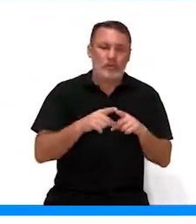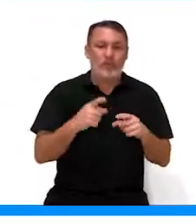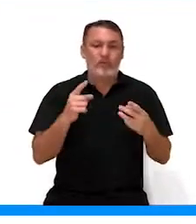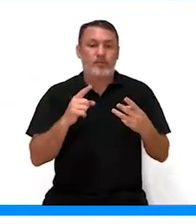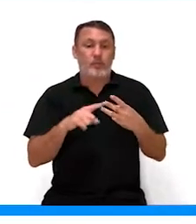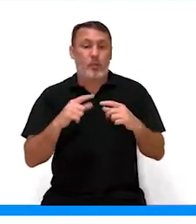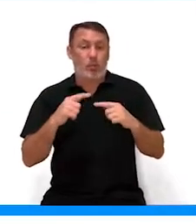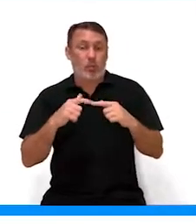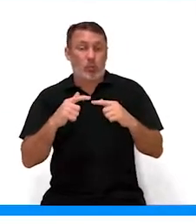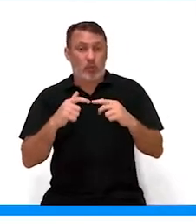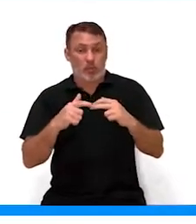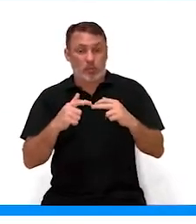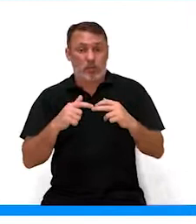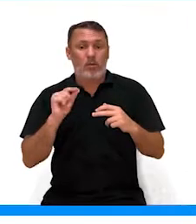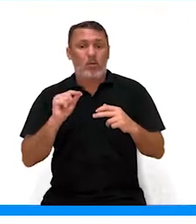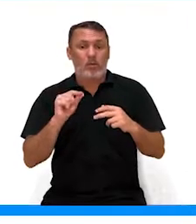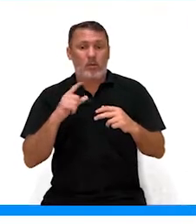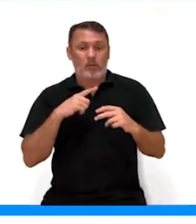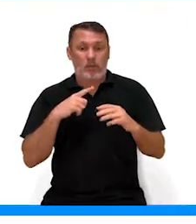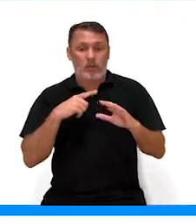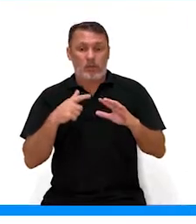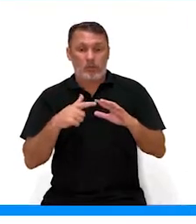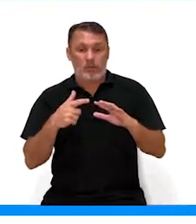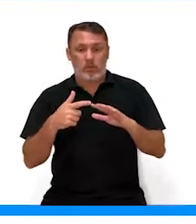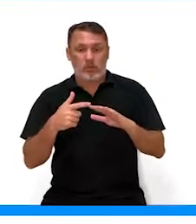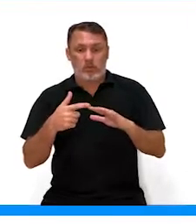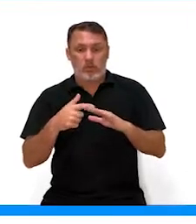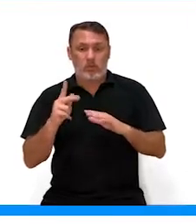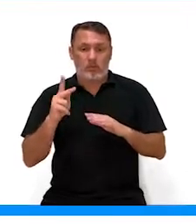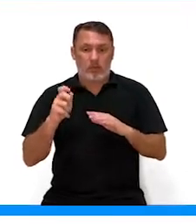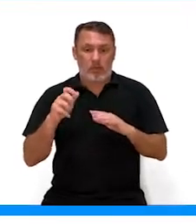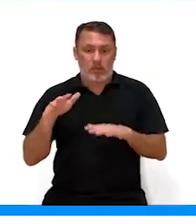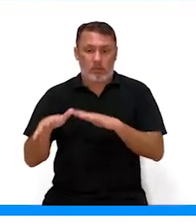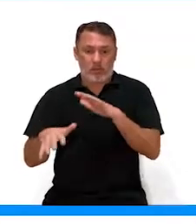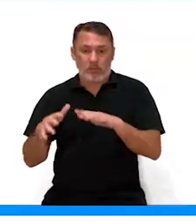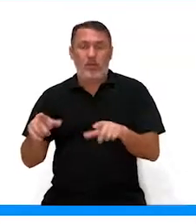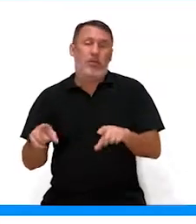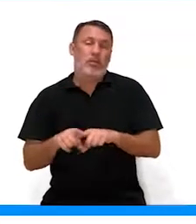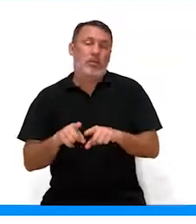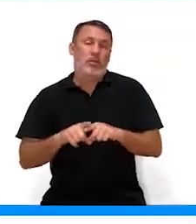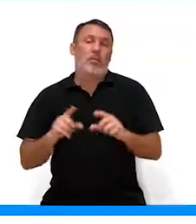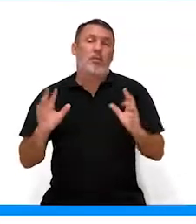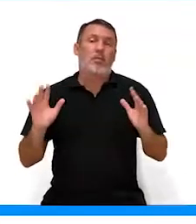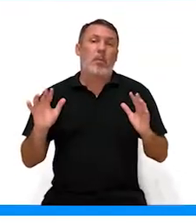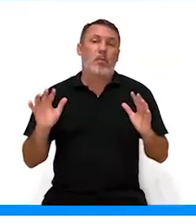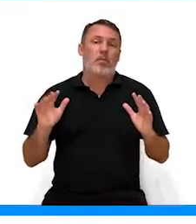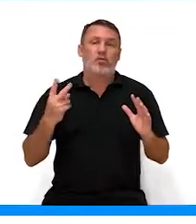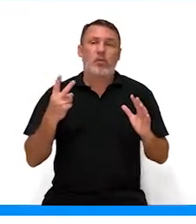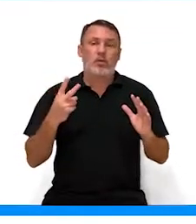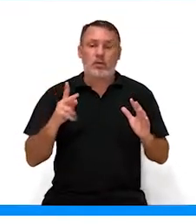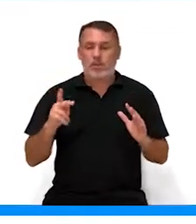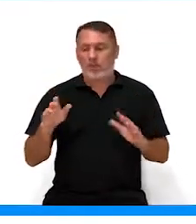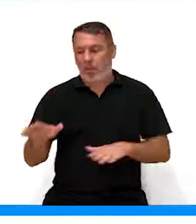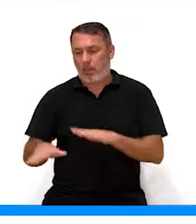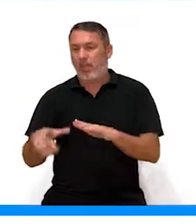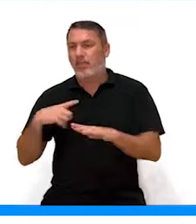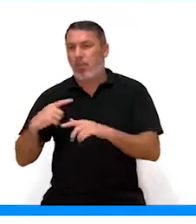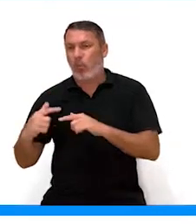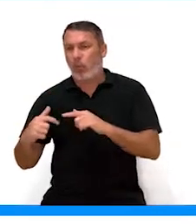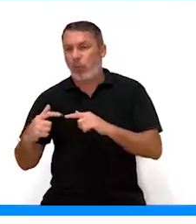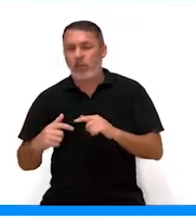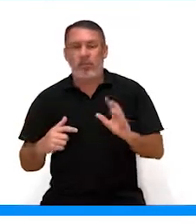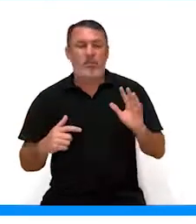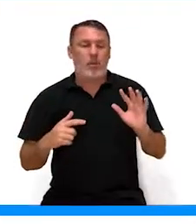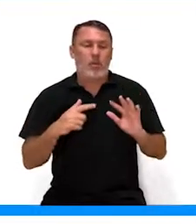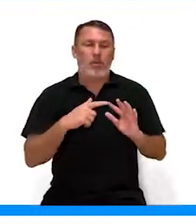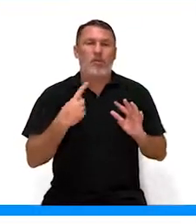pela liberação do suor. As unhas, elas estão tanto nas pontas dos dedos dos pés, para dar equilíbrio ao andar,